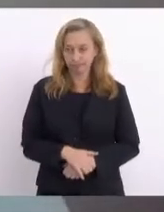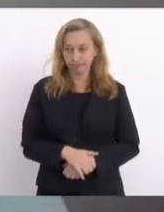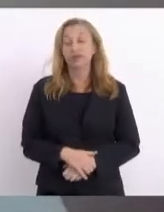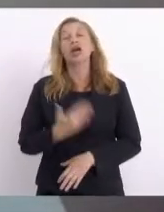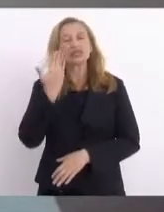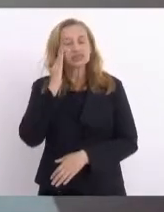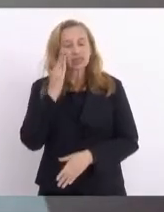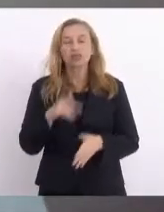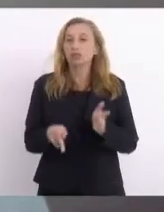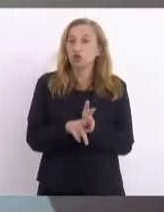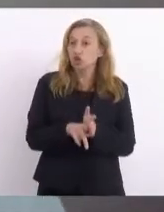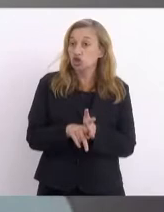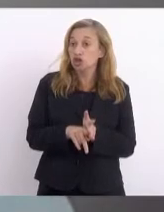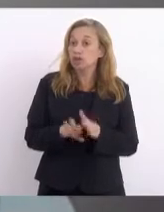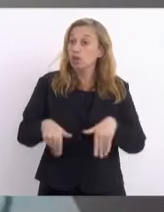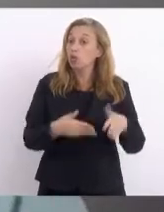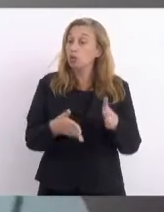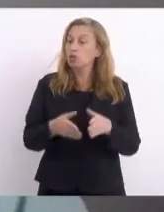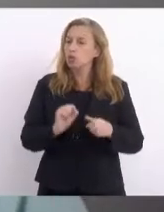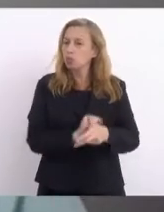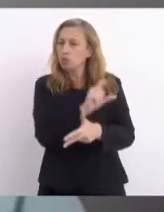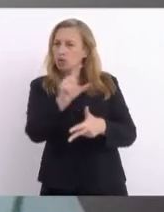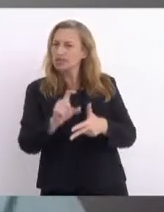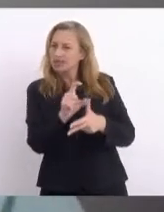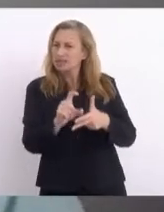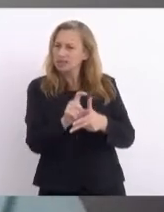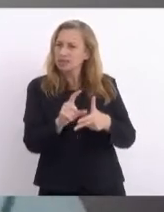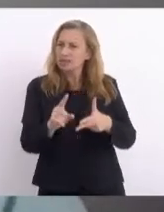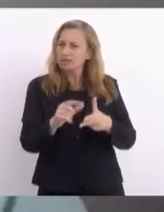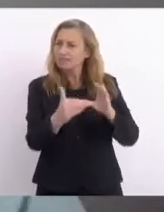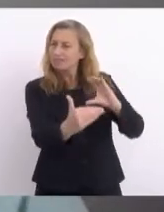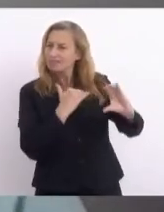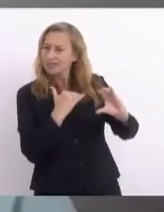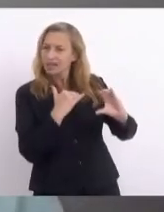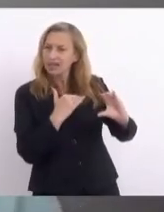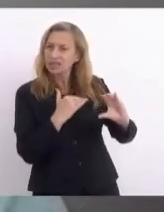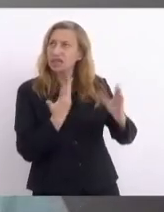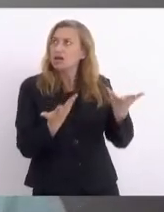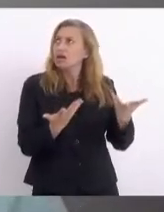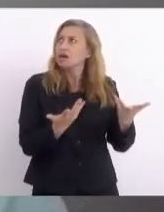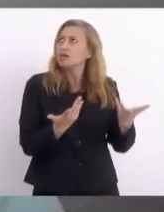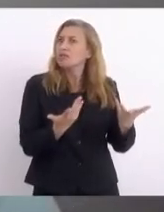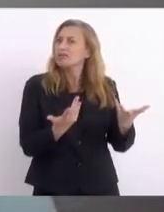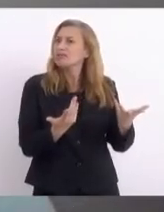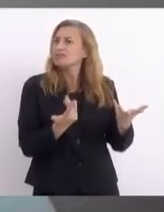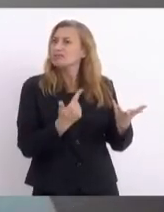Entendo que um projeto desse tem que ser encaminhado pelo Poder Executivo para cá, para essa casa, para que a gente não tenha